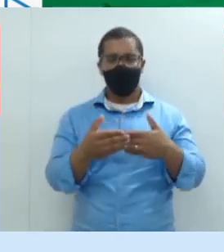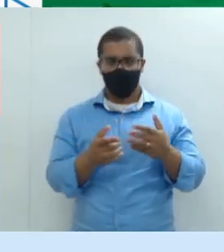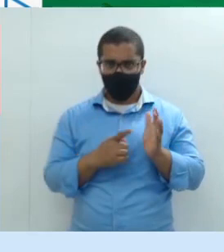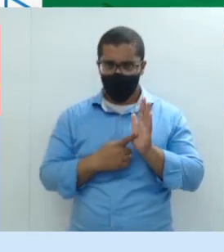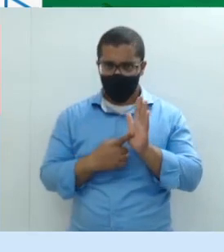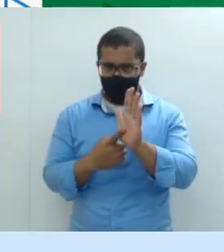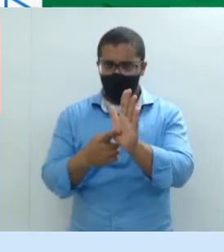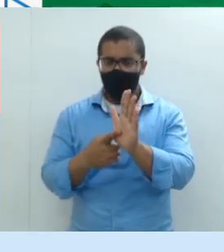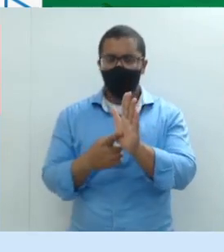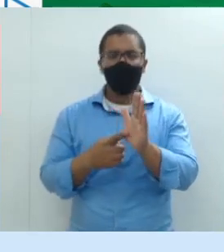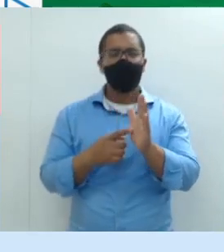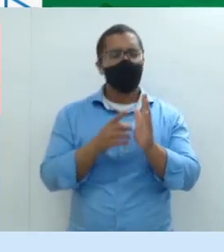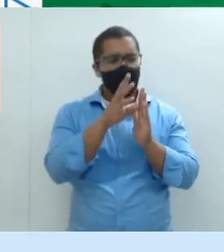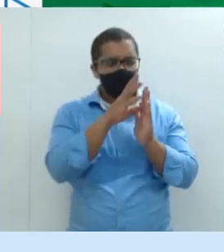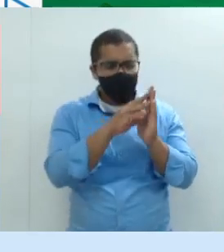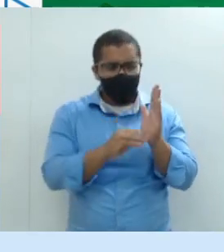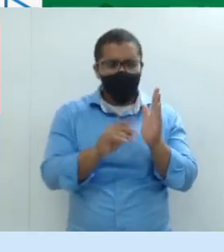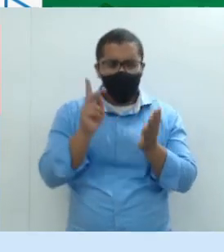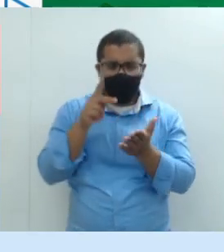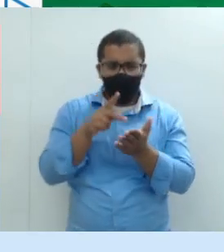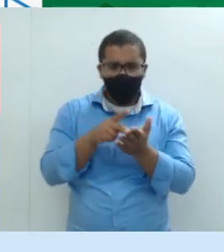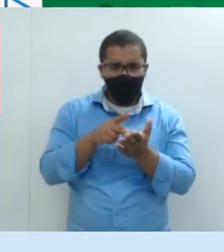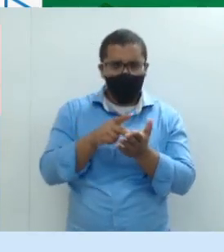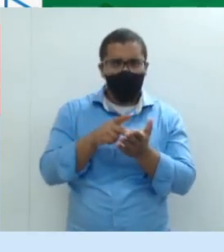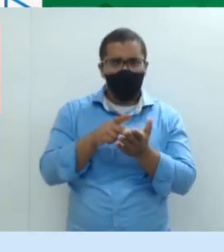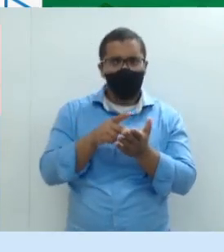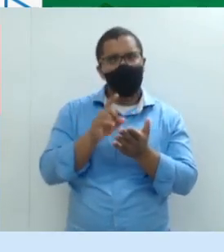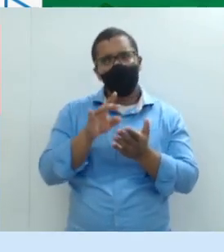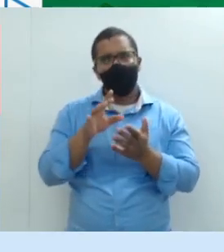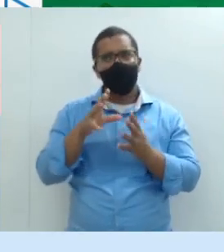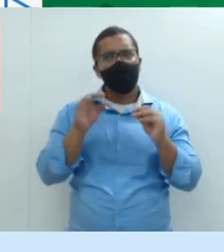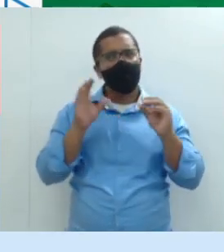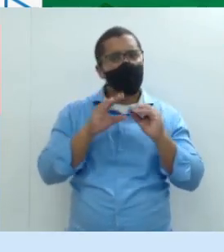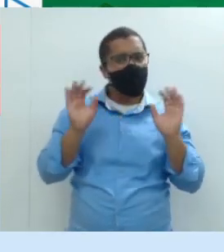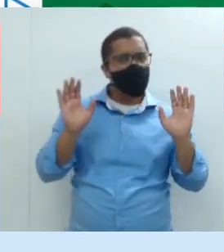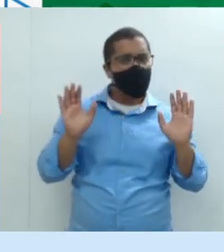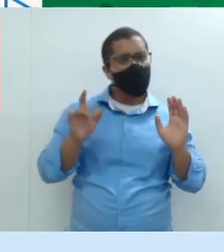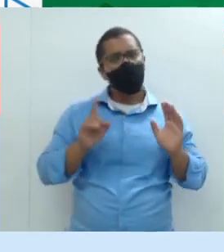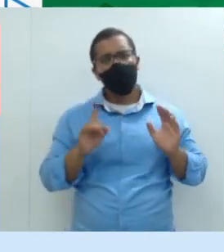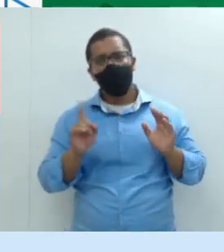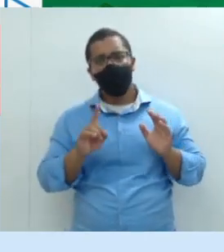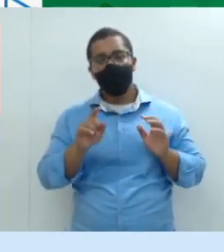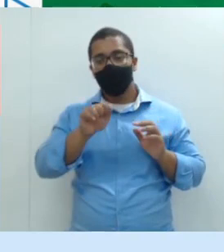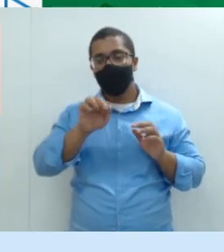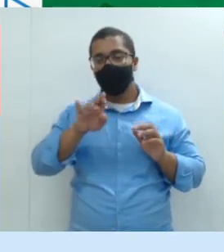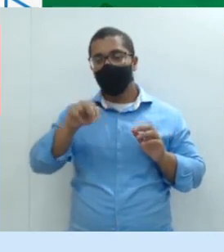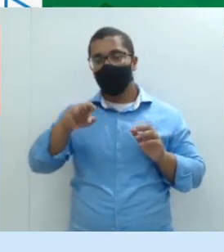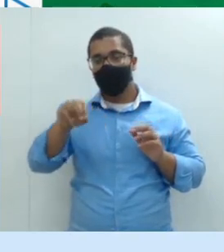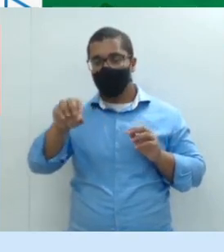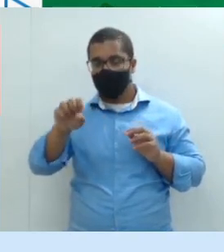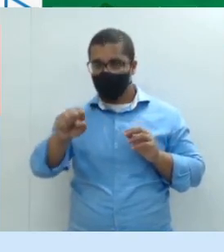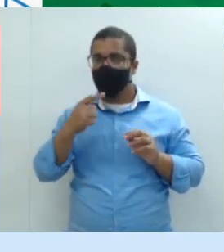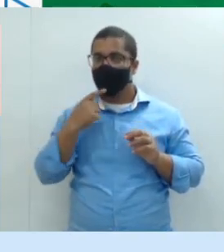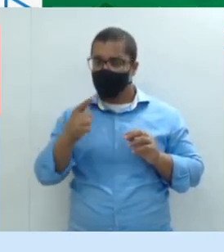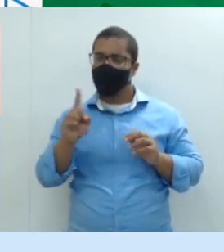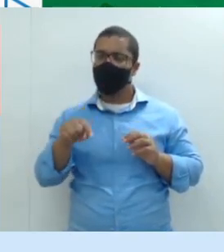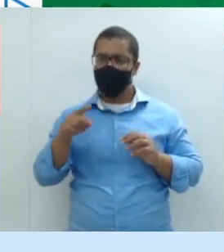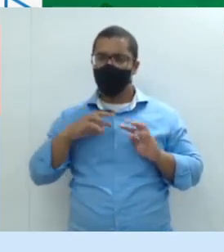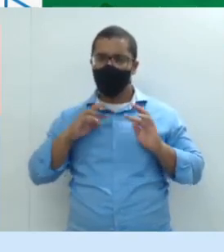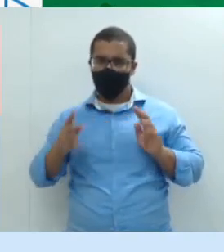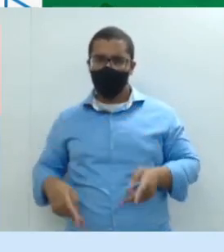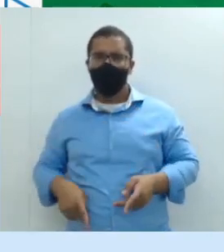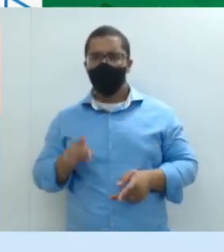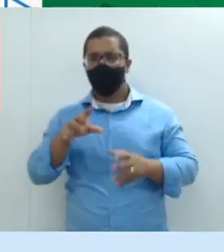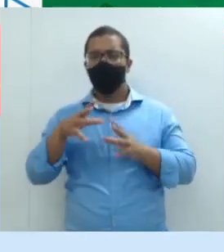né, é a imagem e semelhança, será que ele existiu de fato? Será que ele não era apenas um espírito? Os arianos já dirão o contrário. Não, ele foi um humano, mas nunca